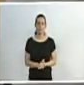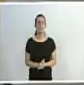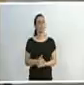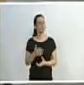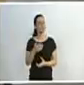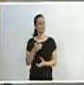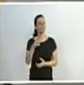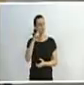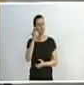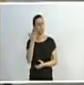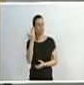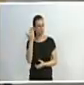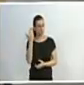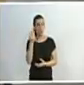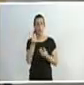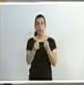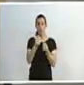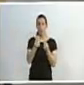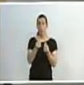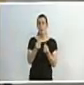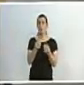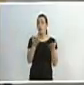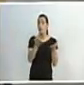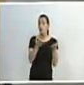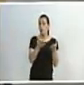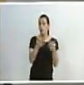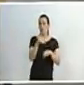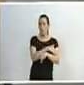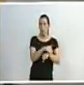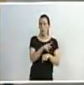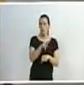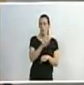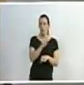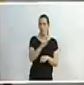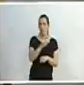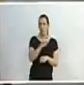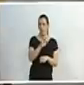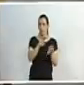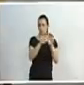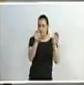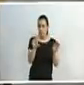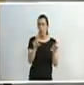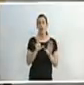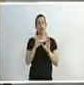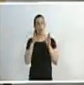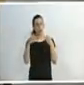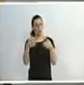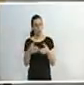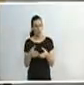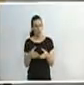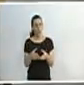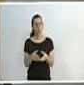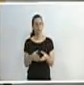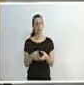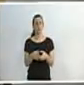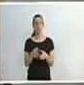atrás, como era e como é hoje a Rua Vale do Céu. Essa comunidade que vem, são quase